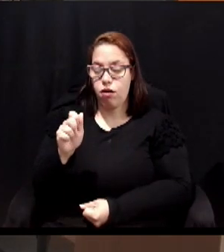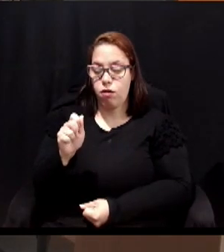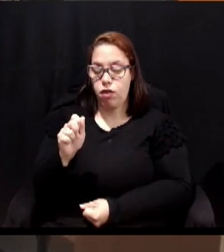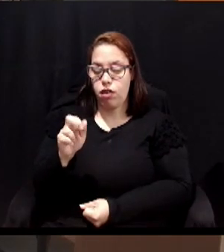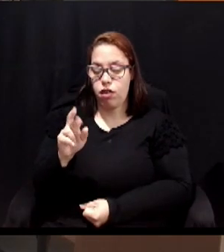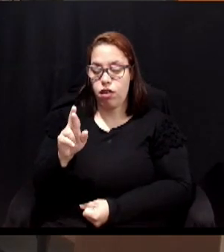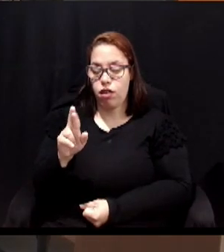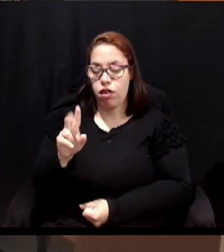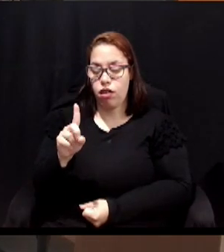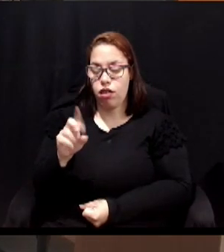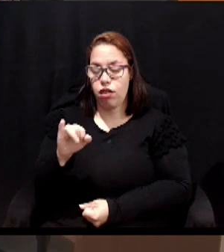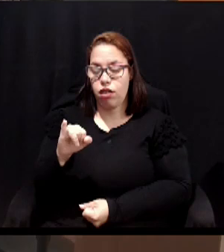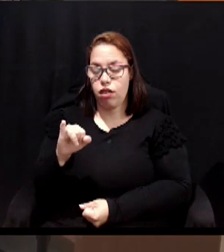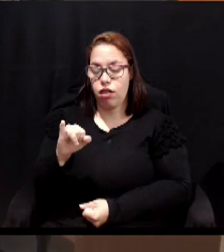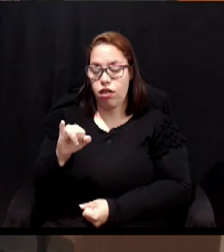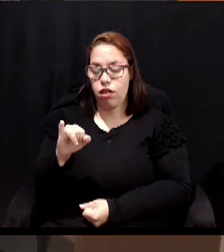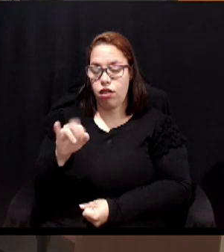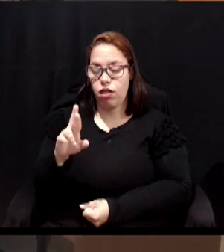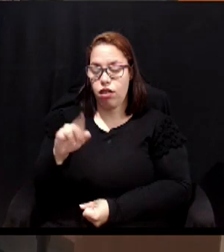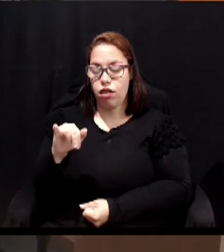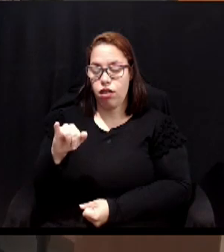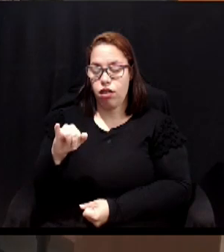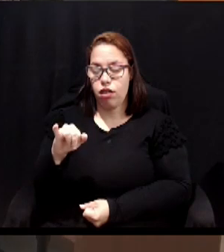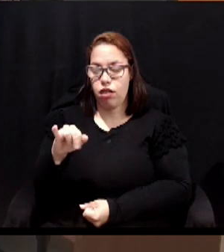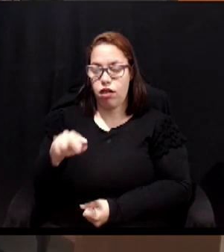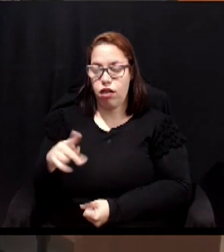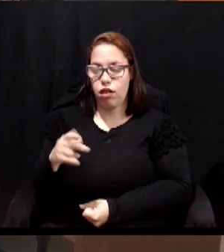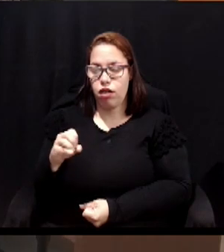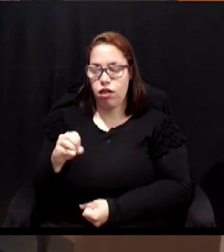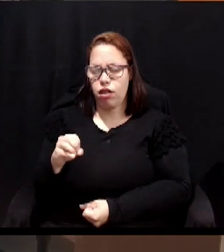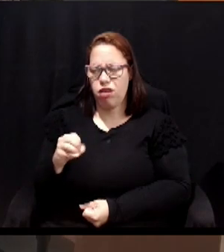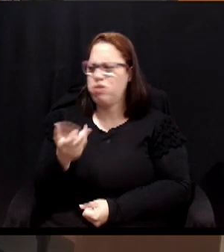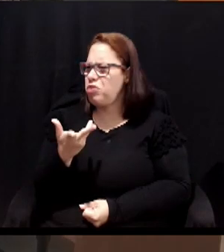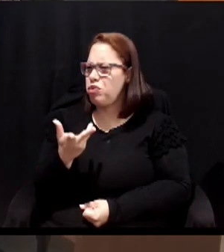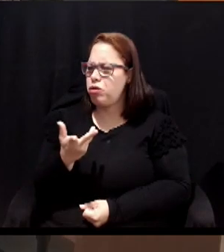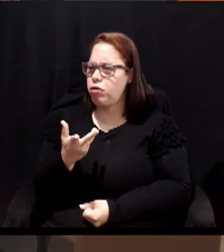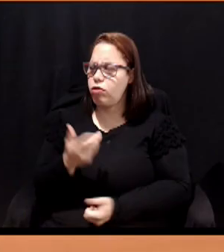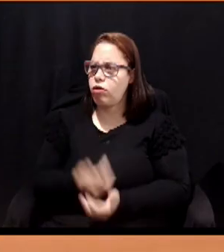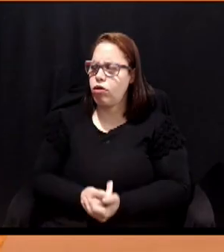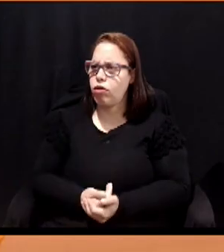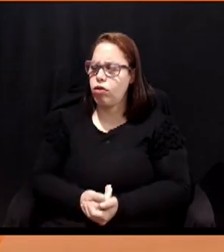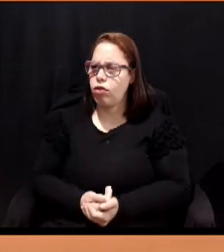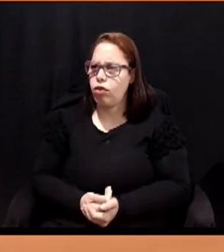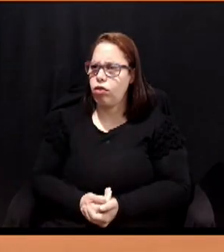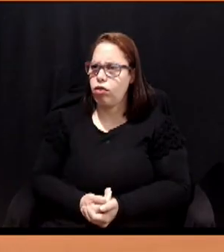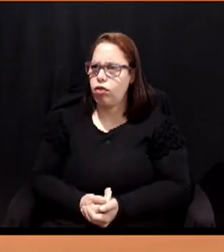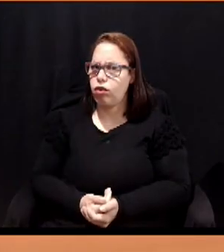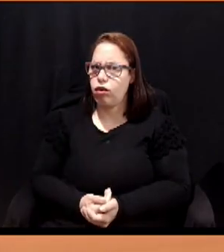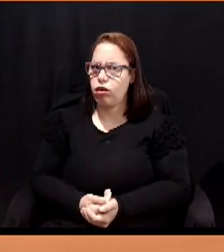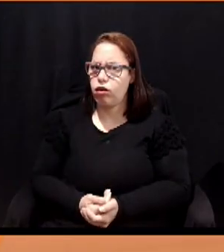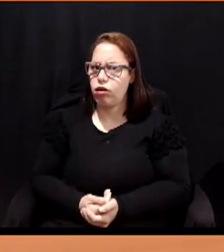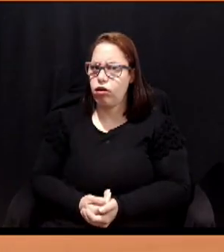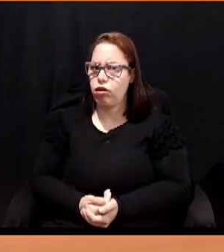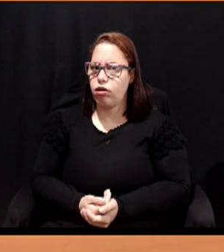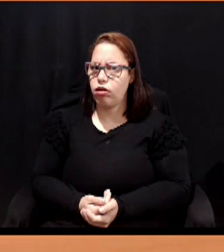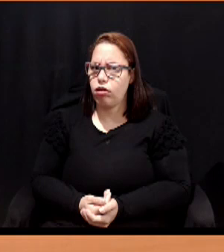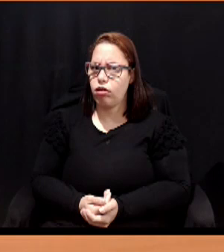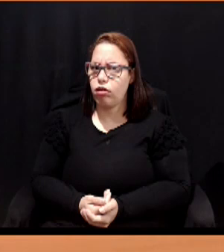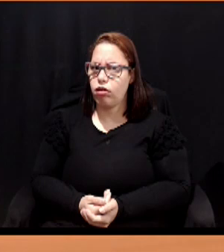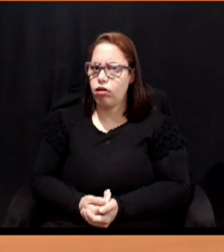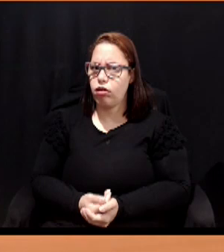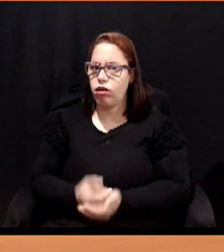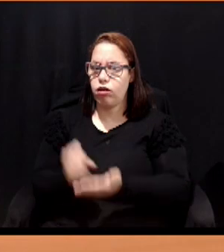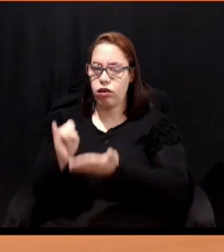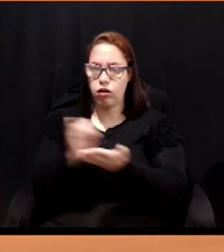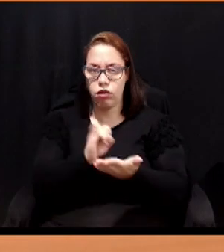Desde desses pedidos, né, de permanência por situação de calamidade internacional, né, como é o